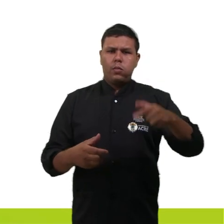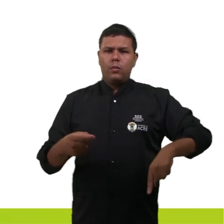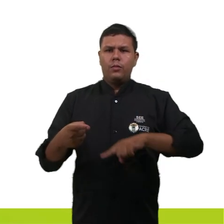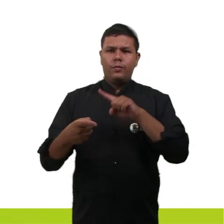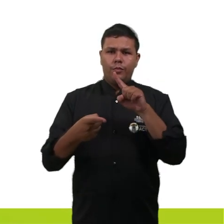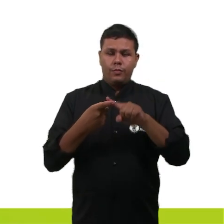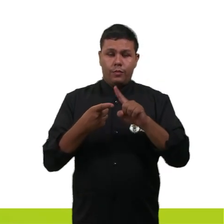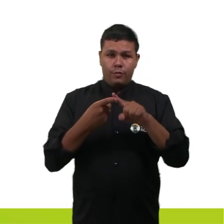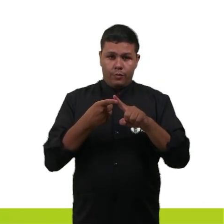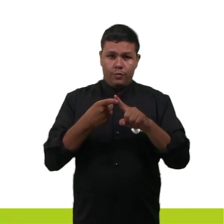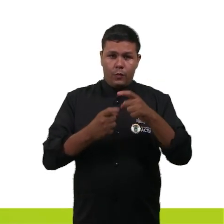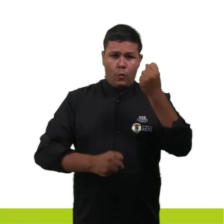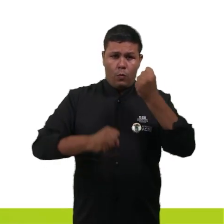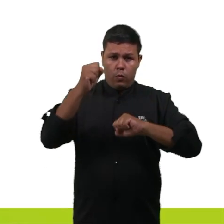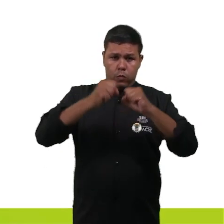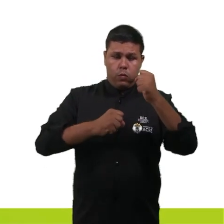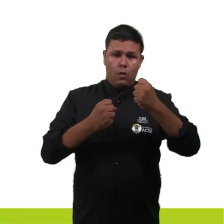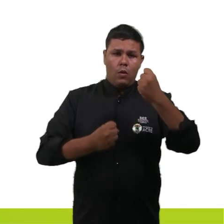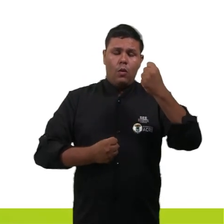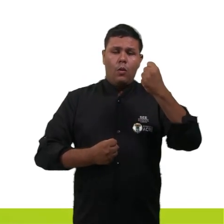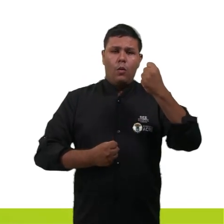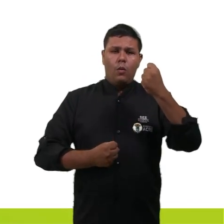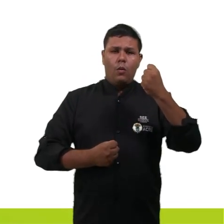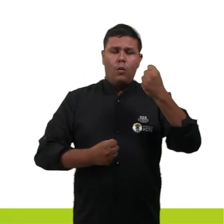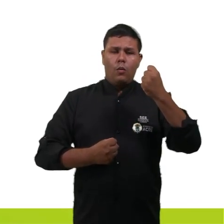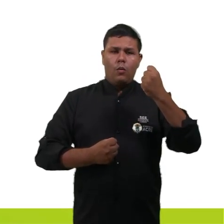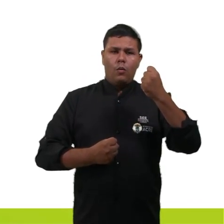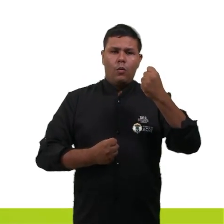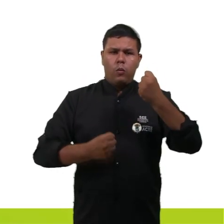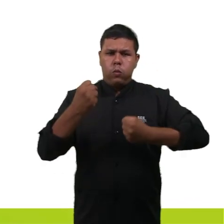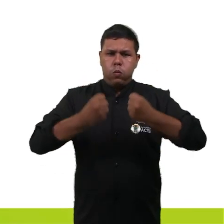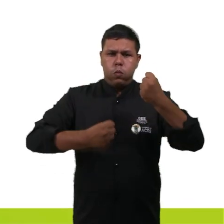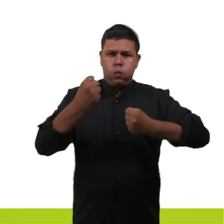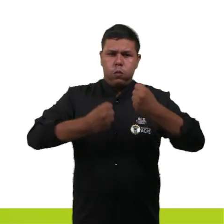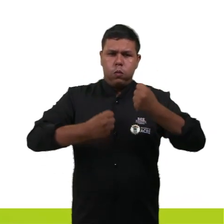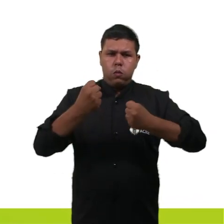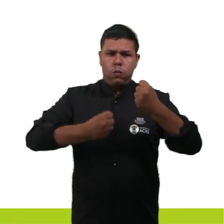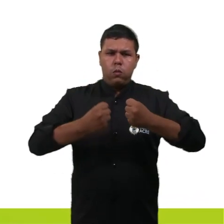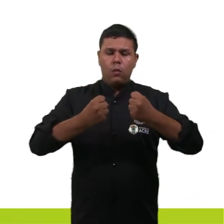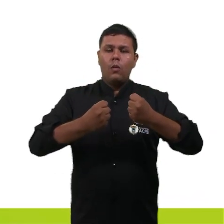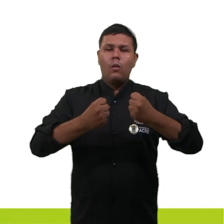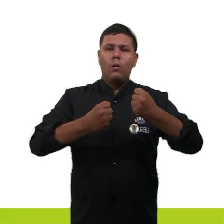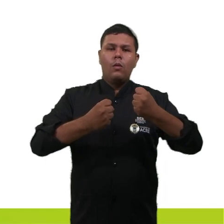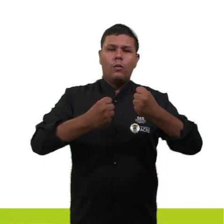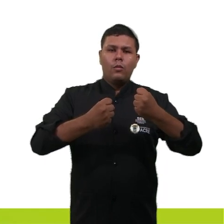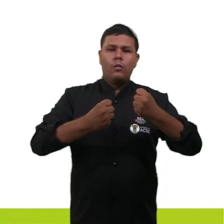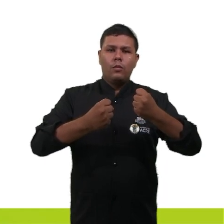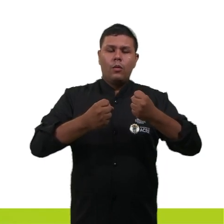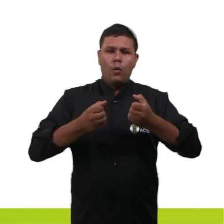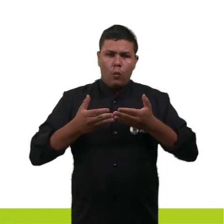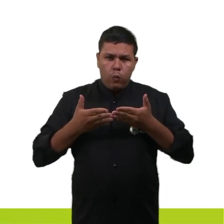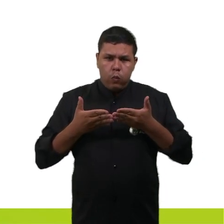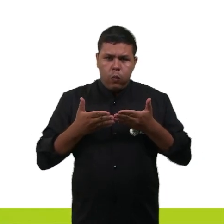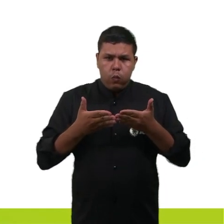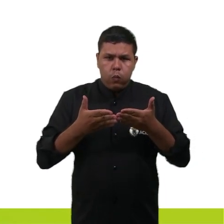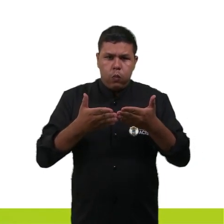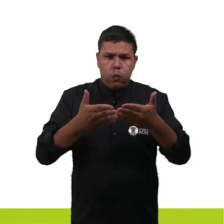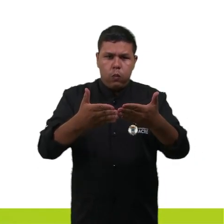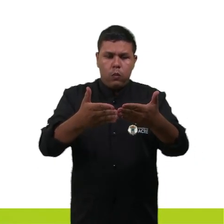a indústria automobilística, naval, aeronáutica, metalúrgica e siderúrgica,